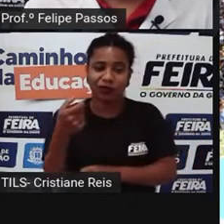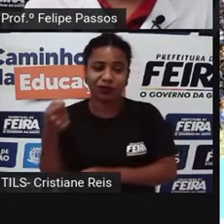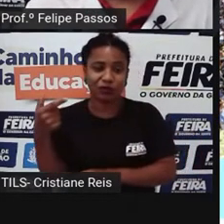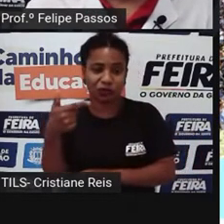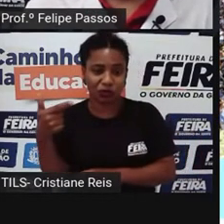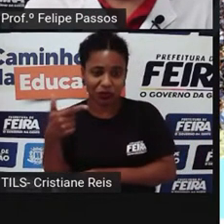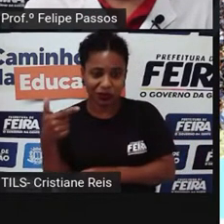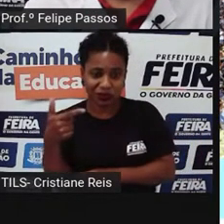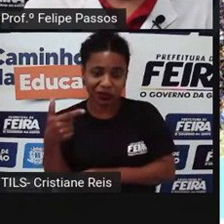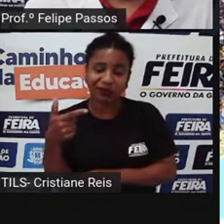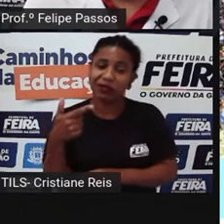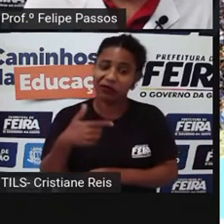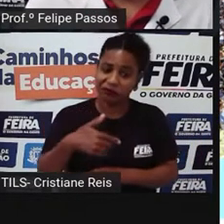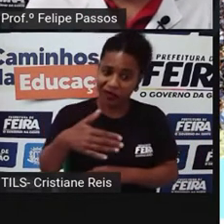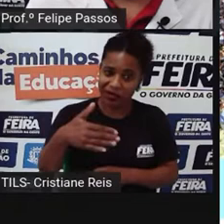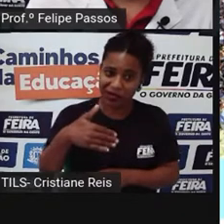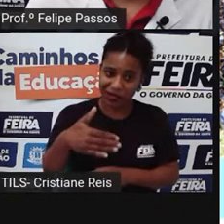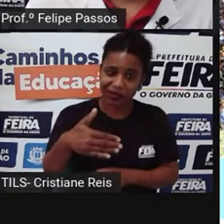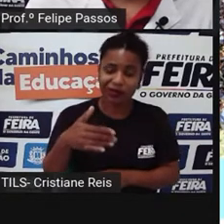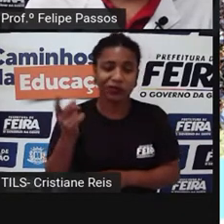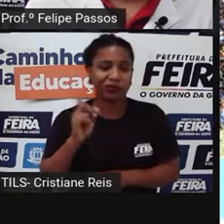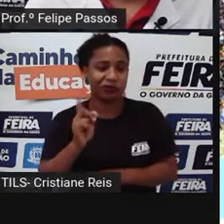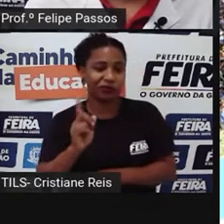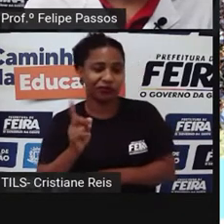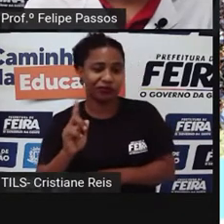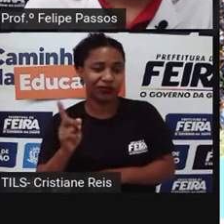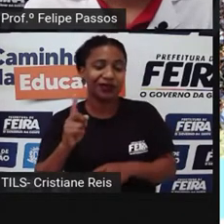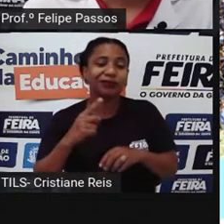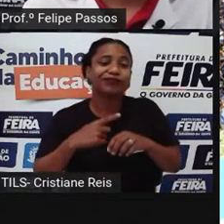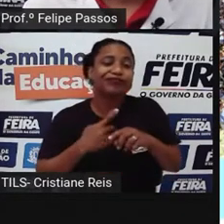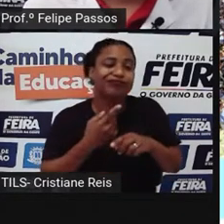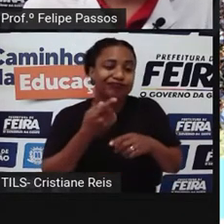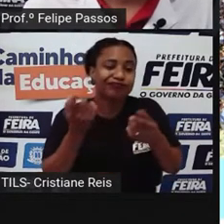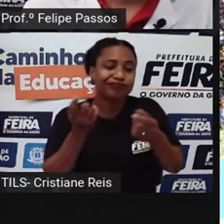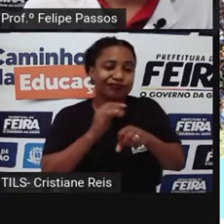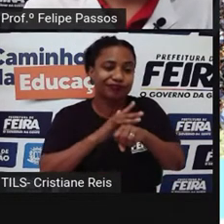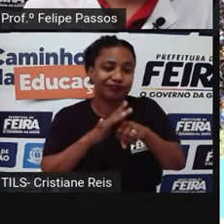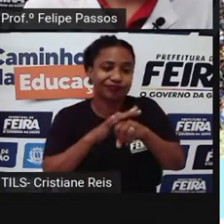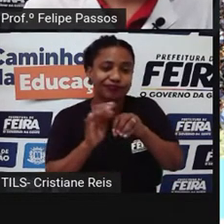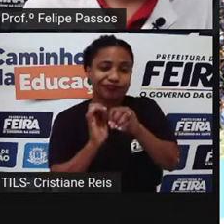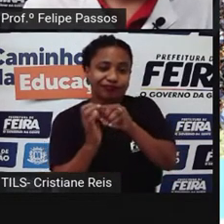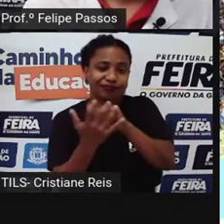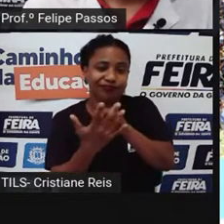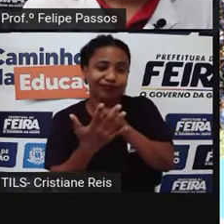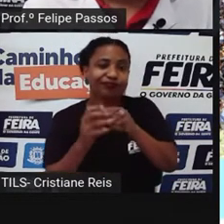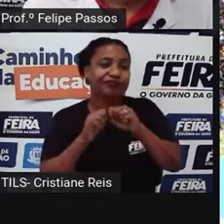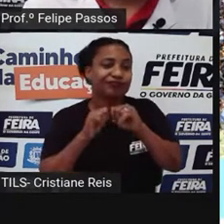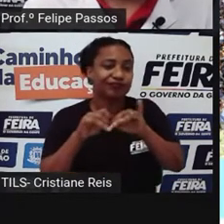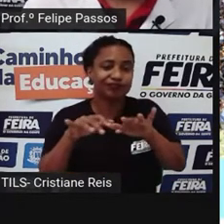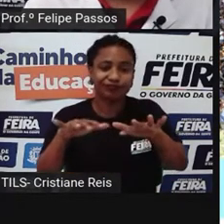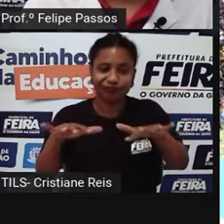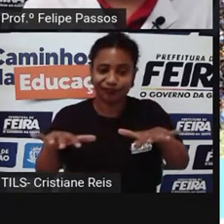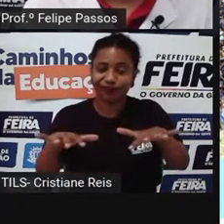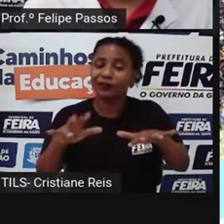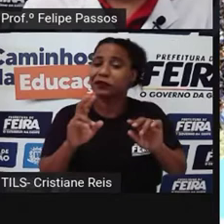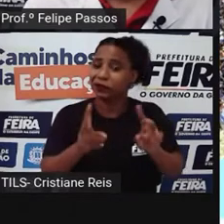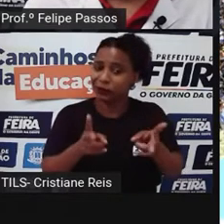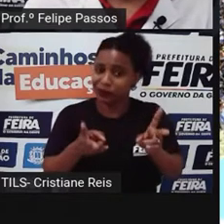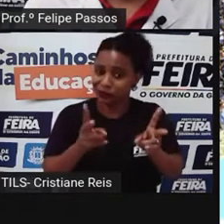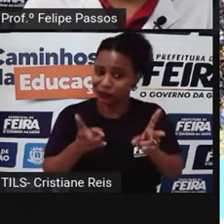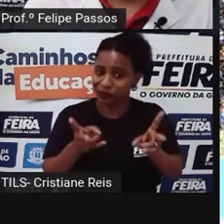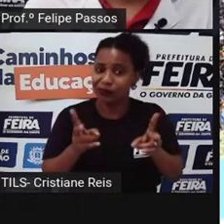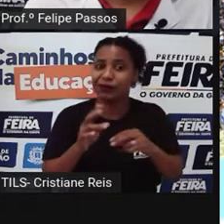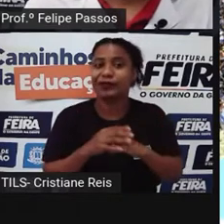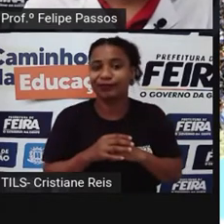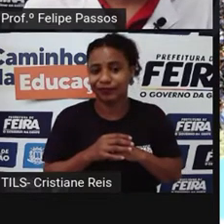para Salvador. E a pandemia ainda está aí, né? A gente está mais controlado, graças a Deus, mas a pandemia ainda está aí.